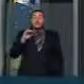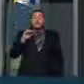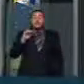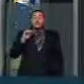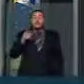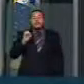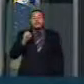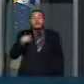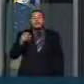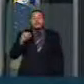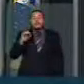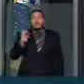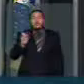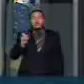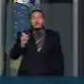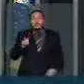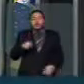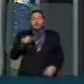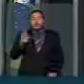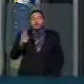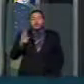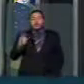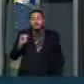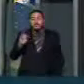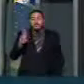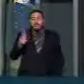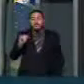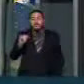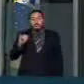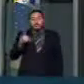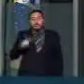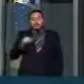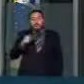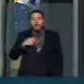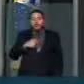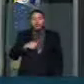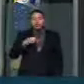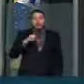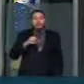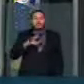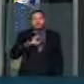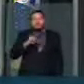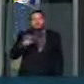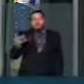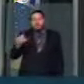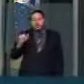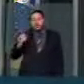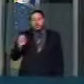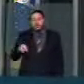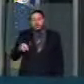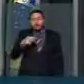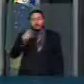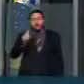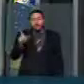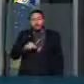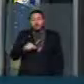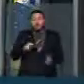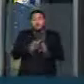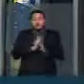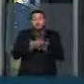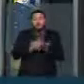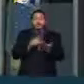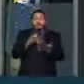Como lema episcopal, Frei Rui escolheu a expressão ex todo corde, retirada do Evangelho de Jesus Cristo,